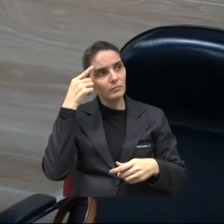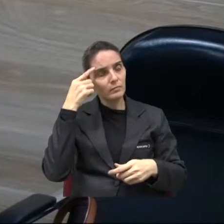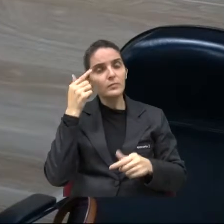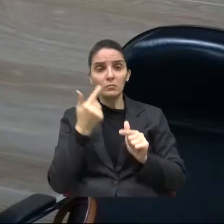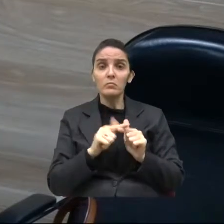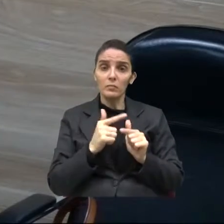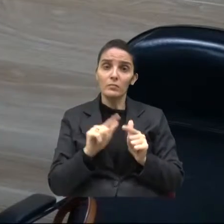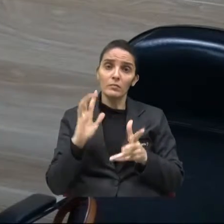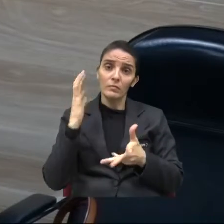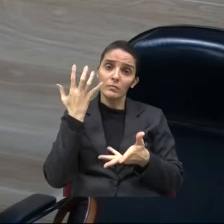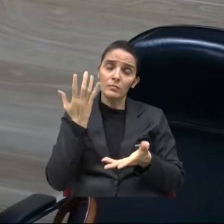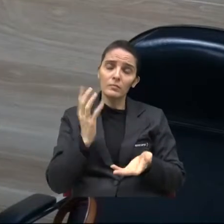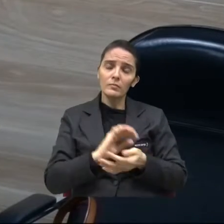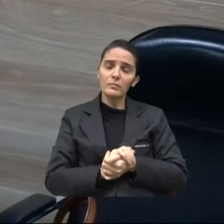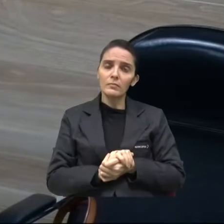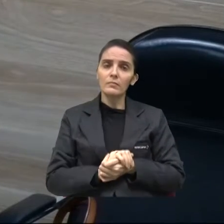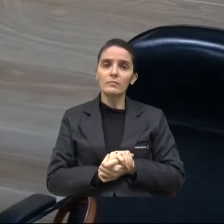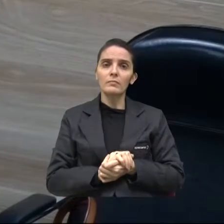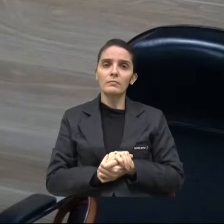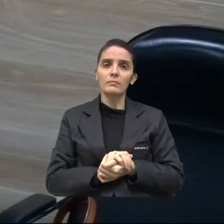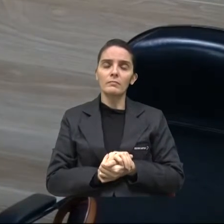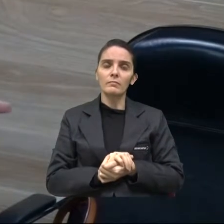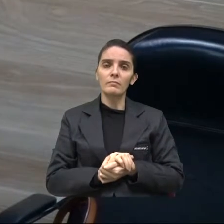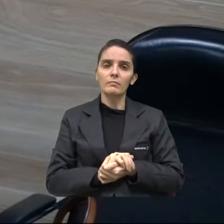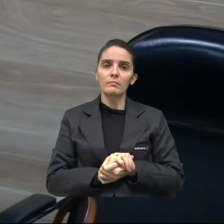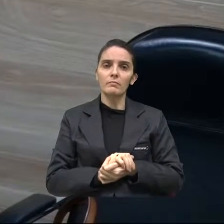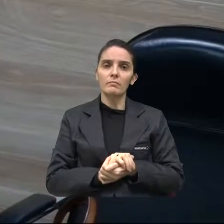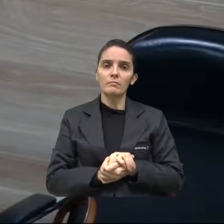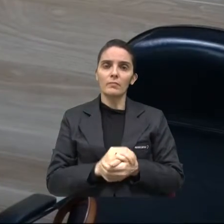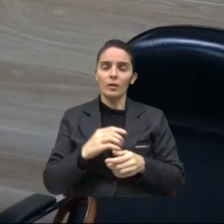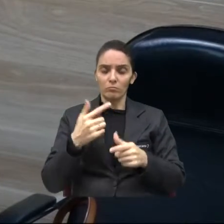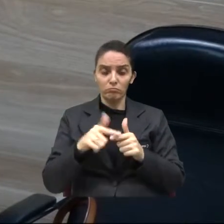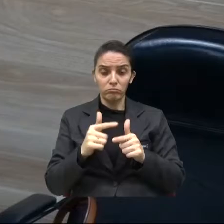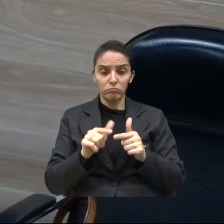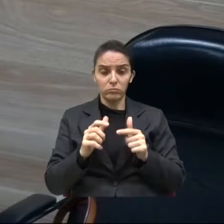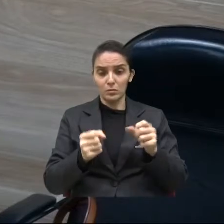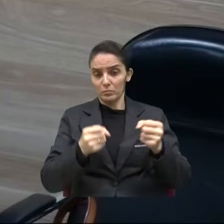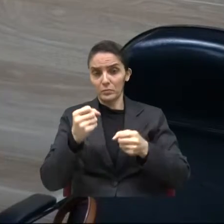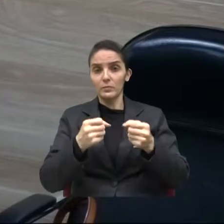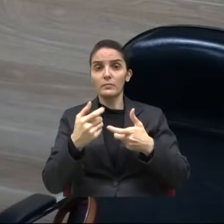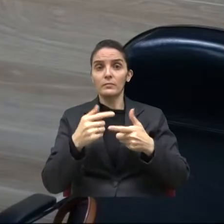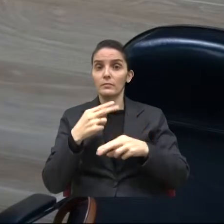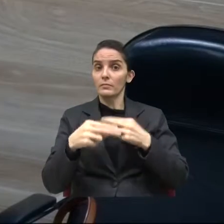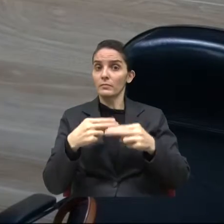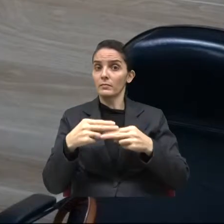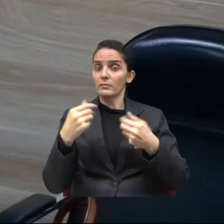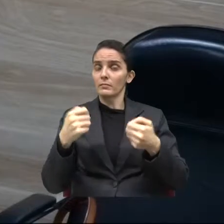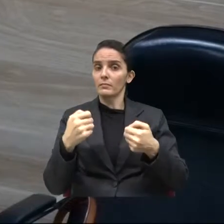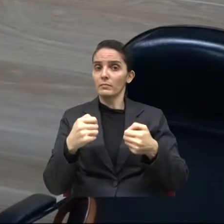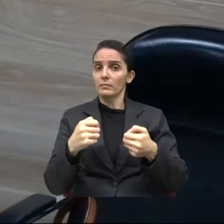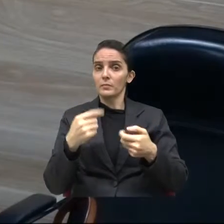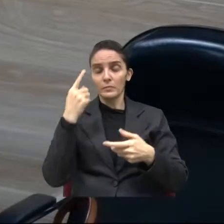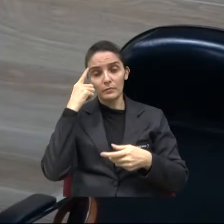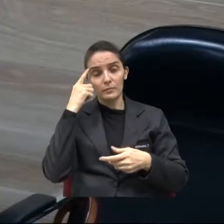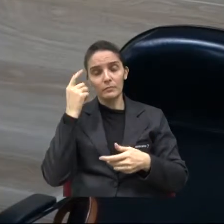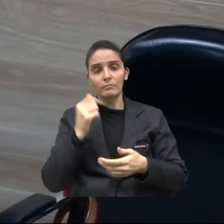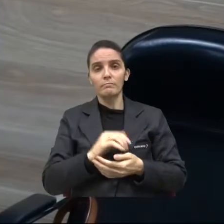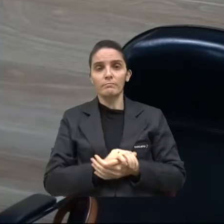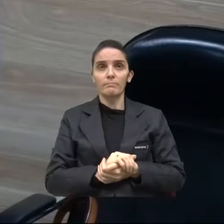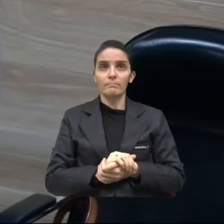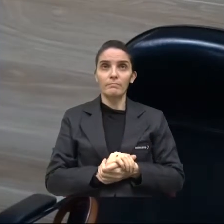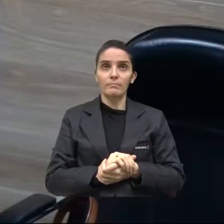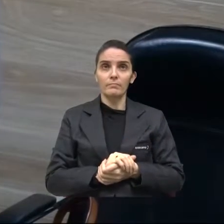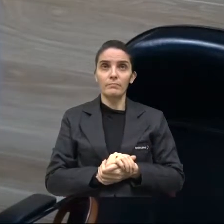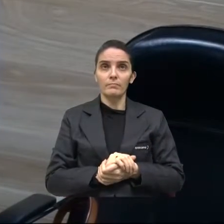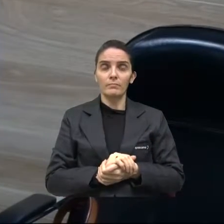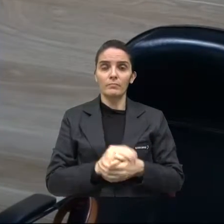ter um problema de trânsito. E é por isso que precisamos. E, infelizmente,